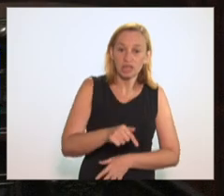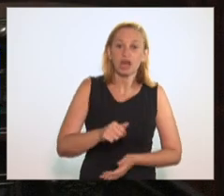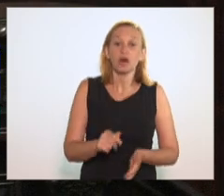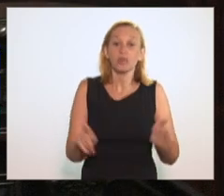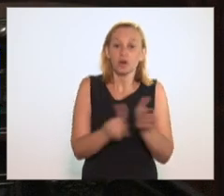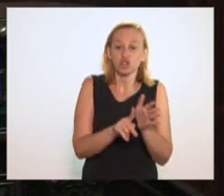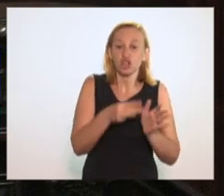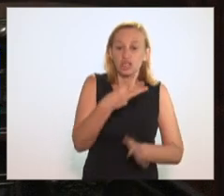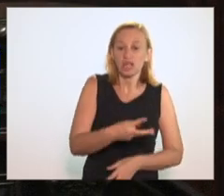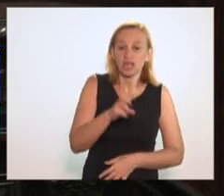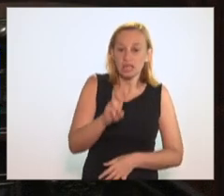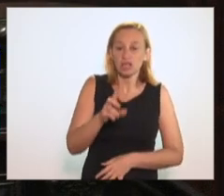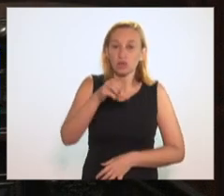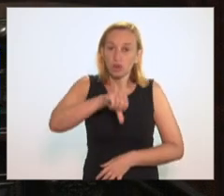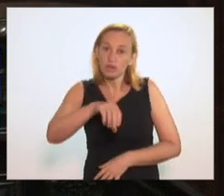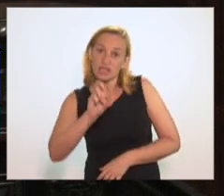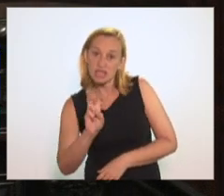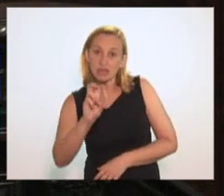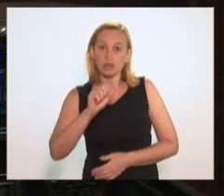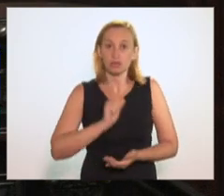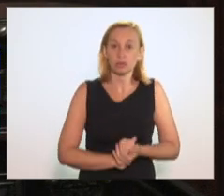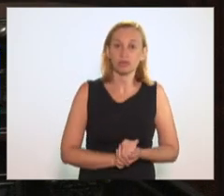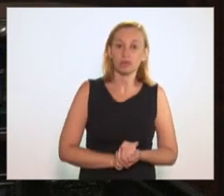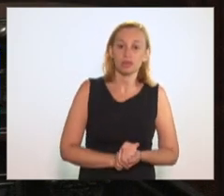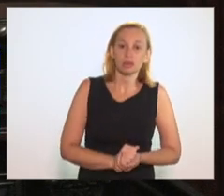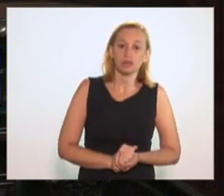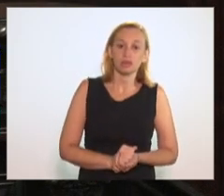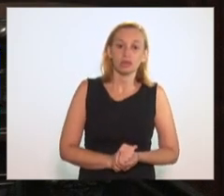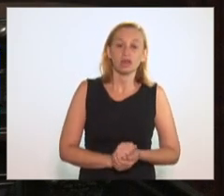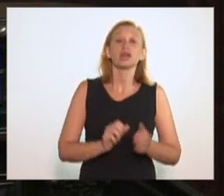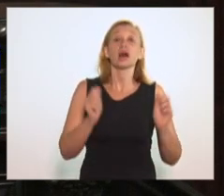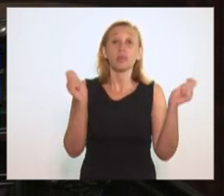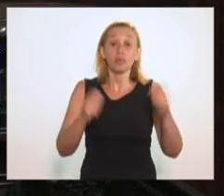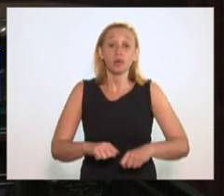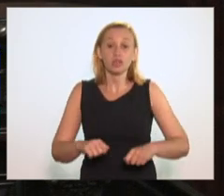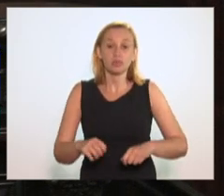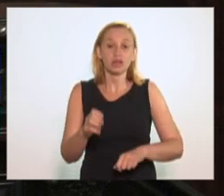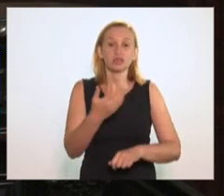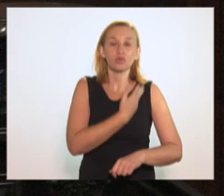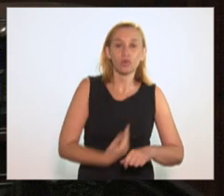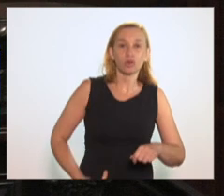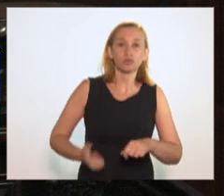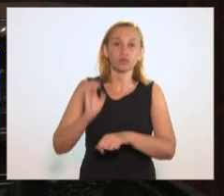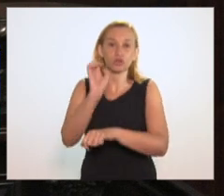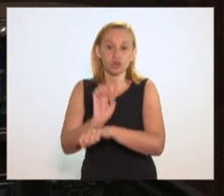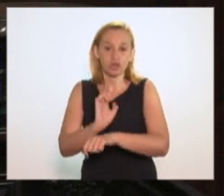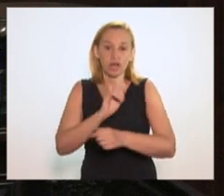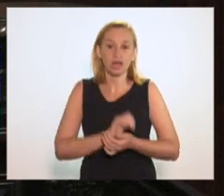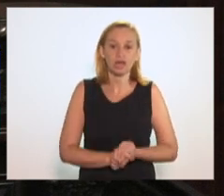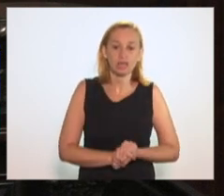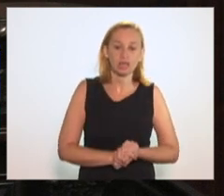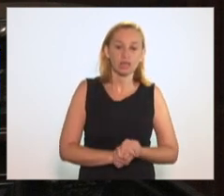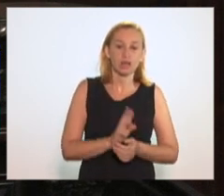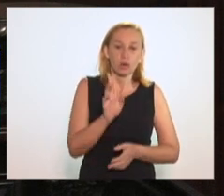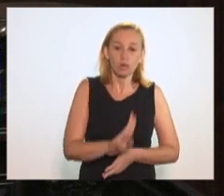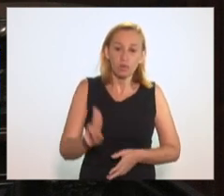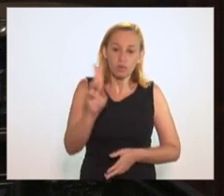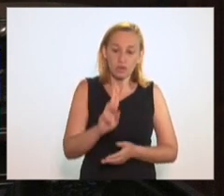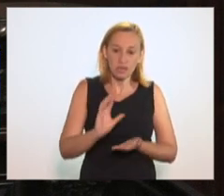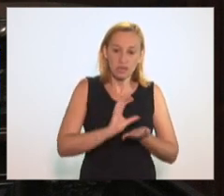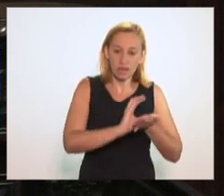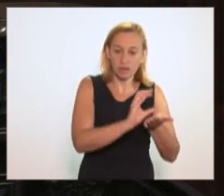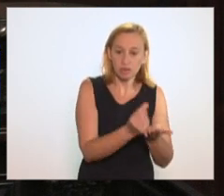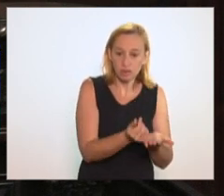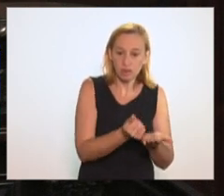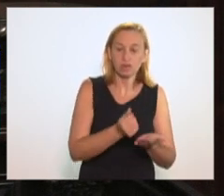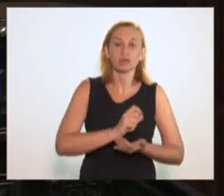Projeto 3595, que estabelece a possibilidade do governo do Estado utilizar a lei de licitações, o seu